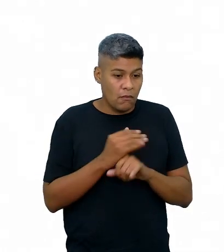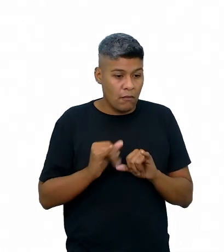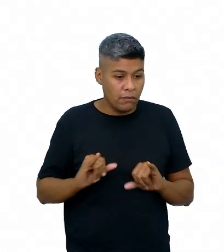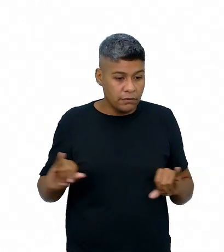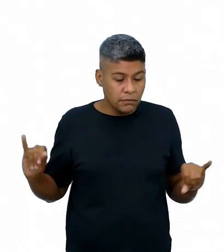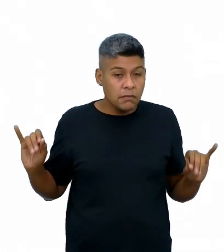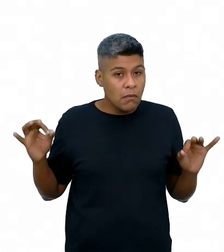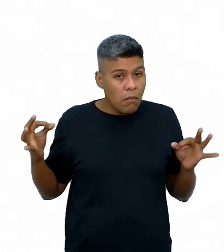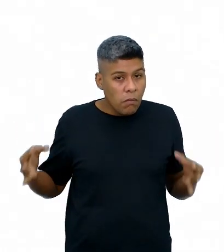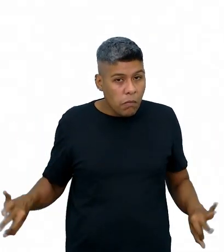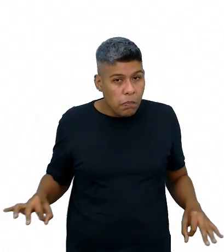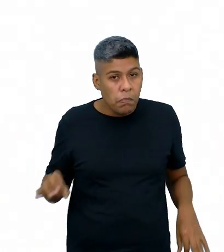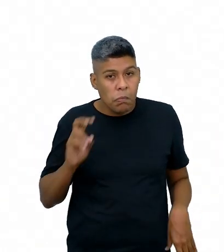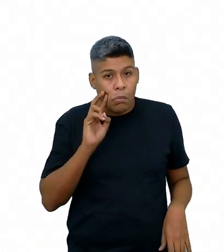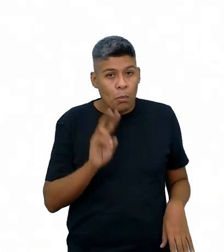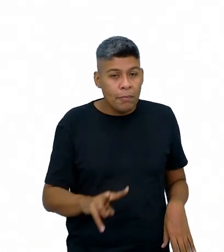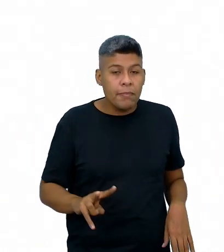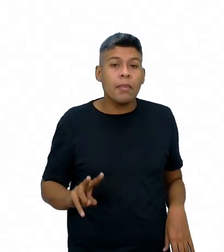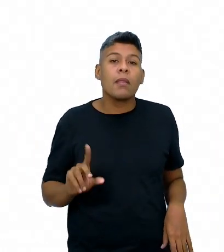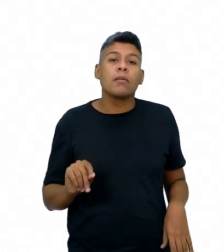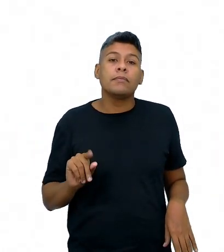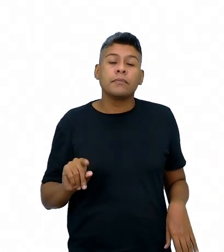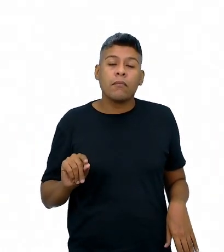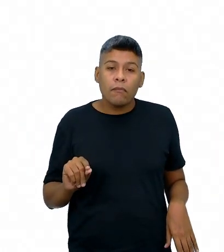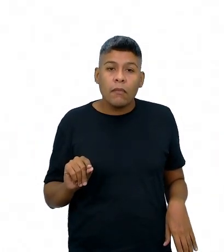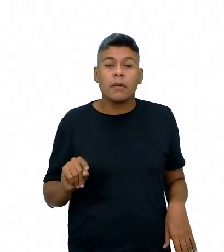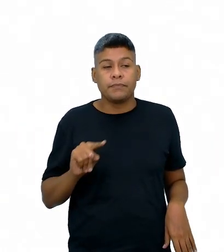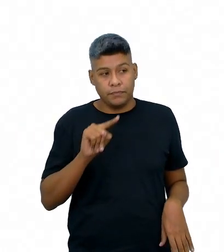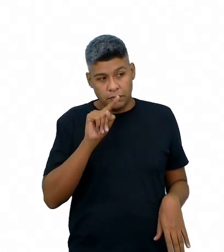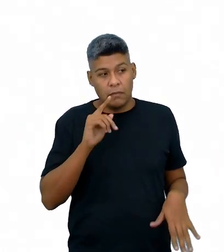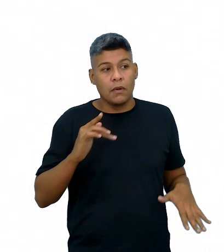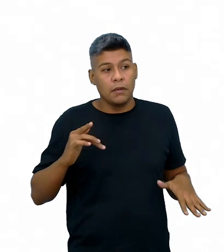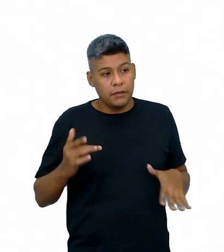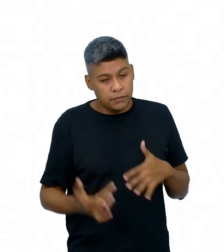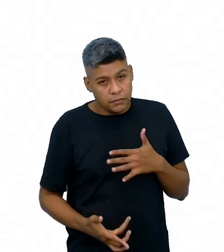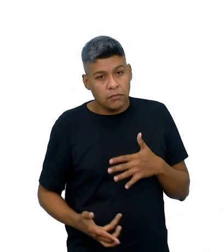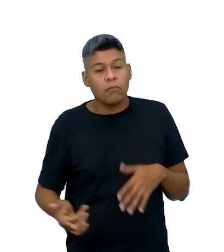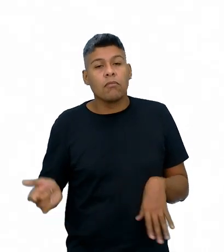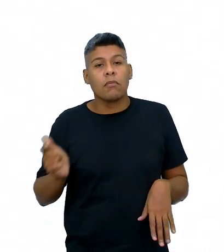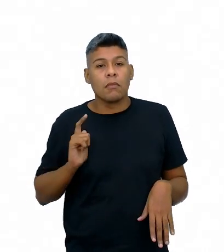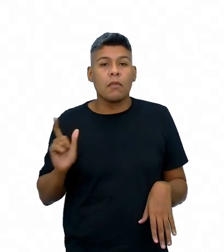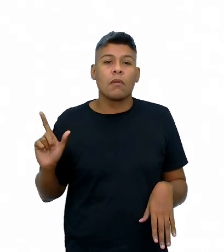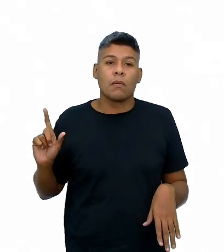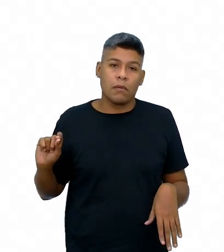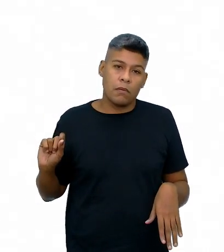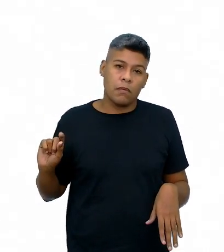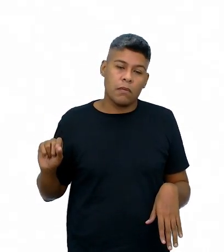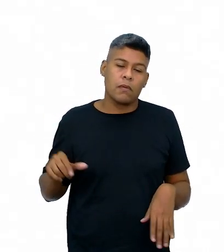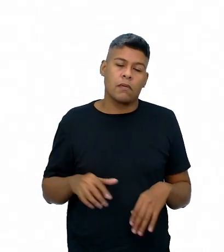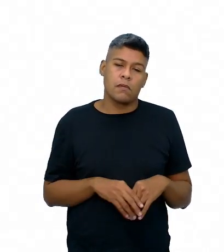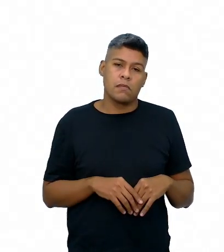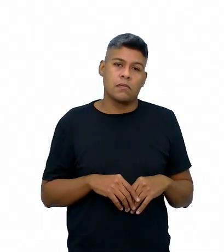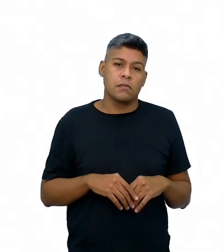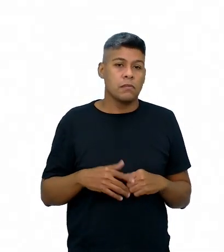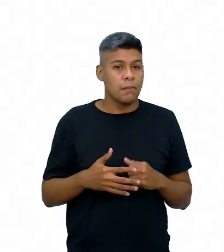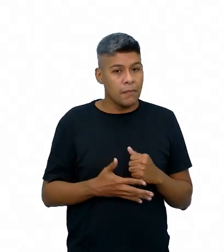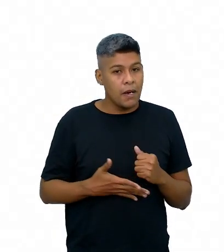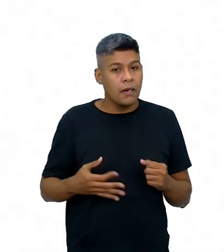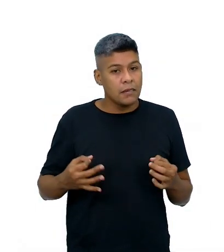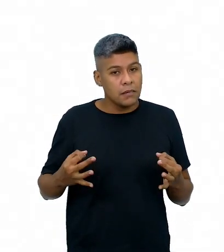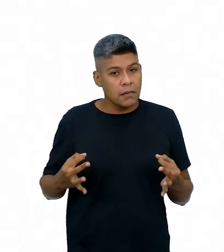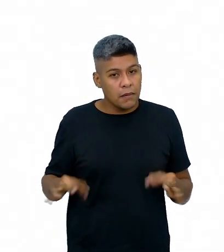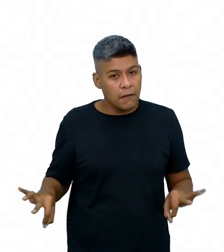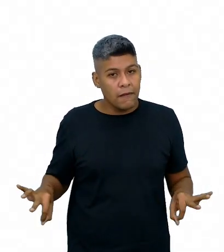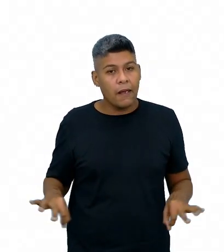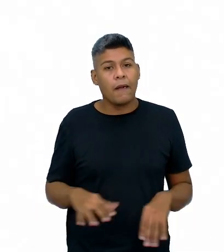mais confiáveis para ver se aquilo que a gente viu lá na rede social tem base